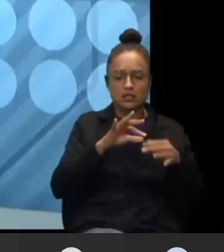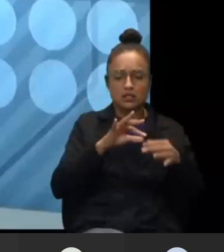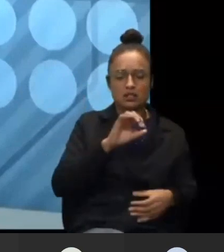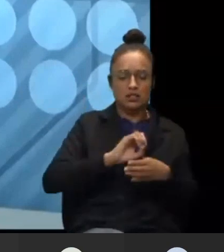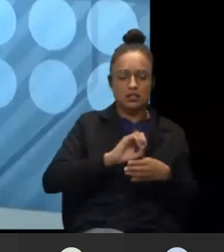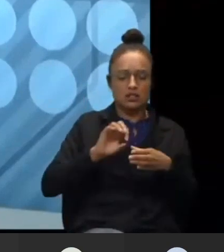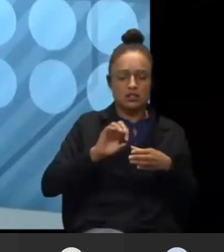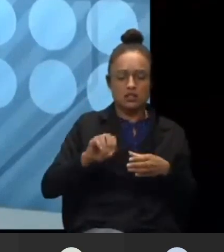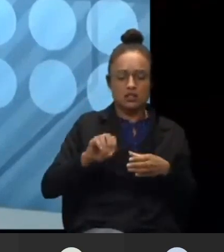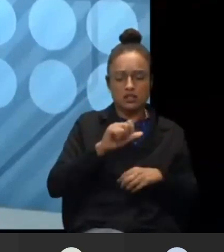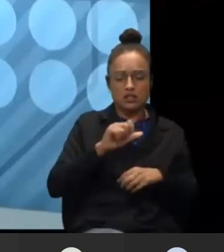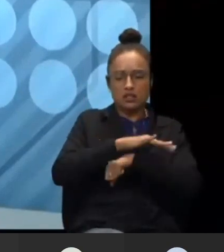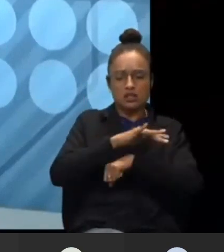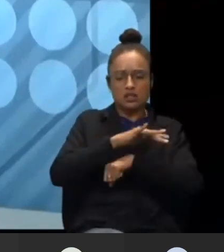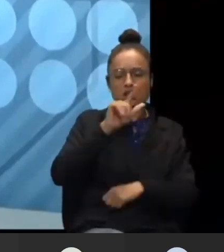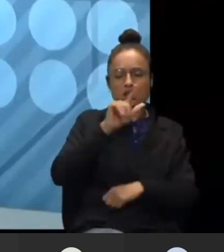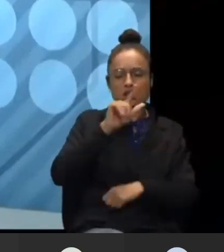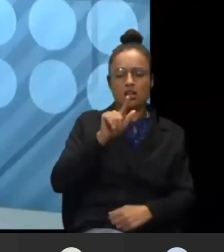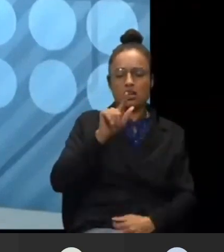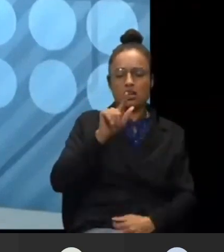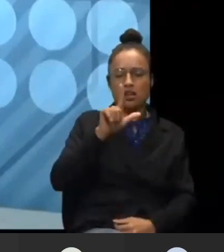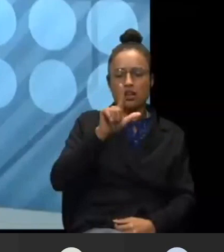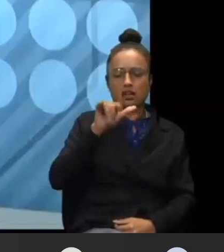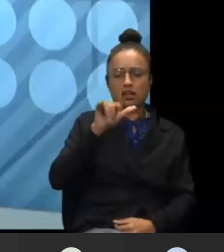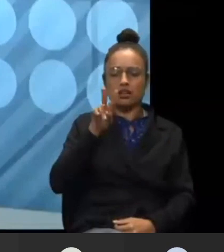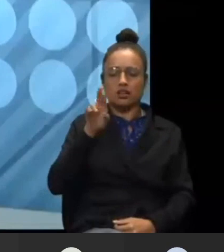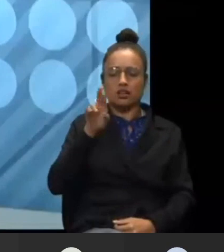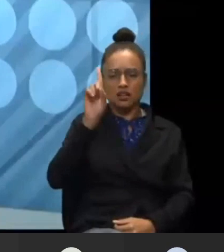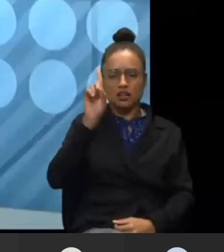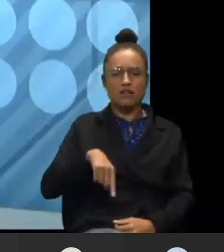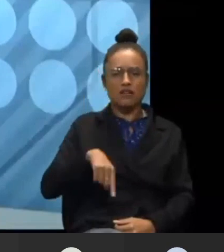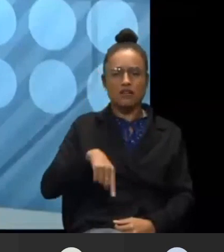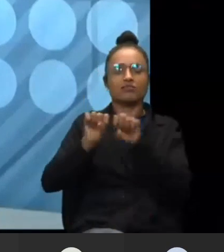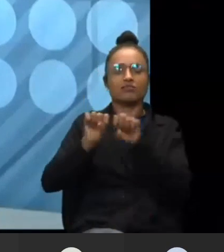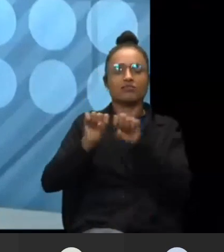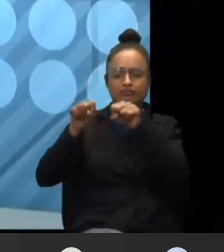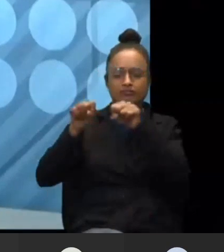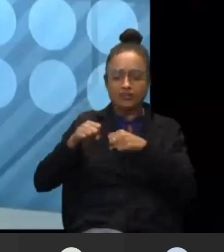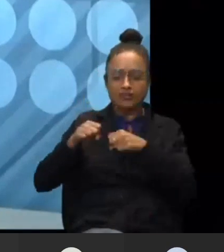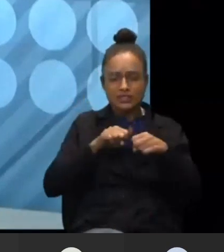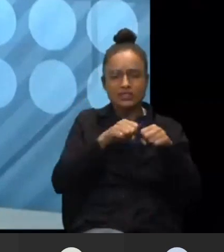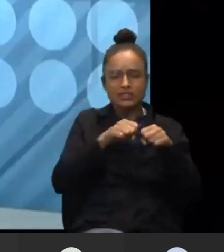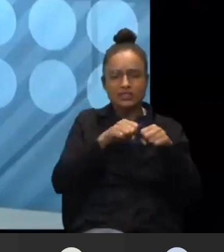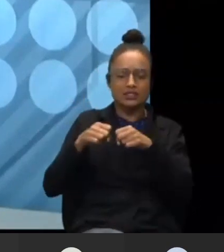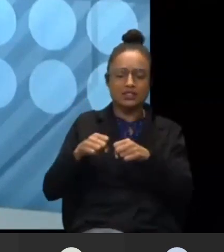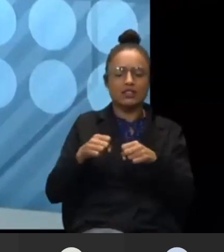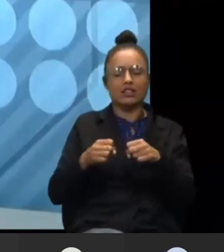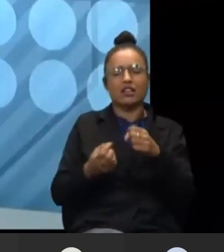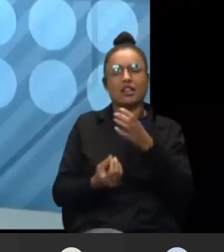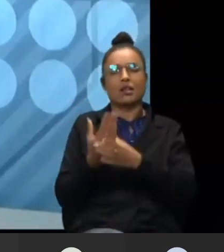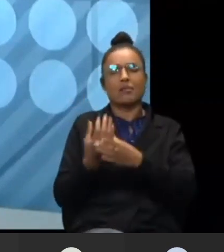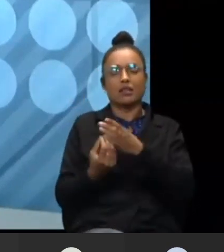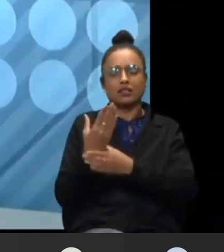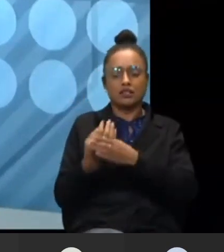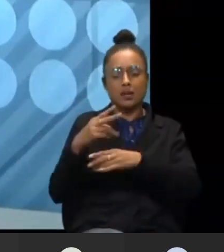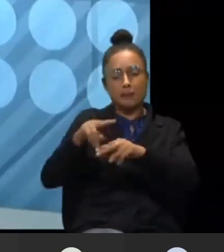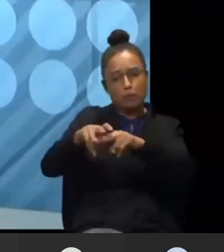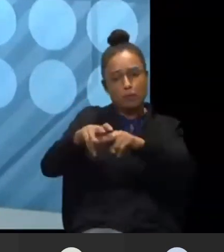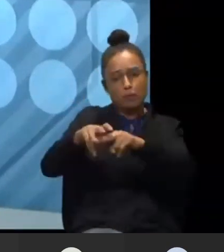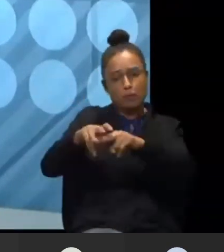livres, chama-se oxidação hidrolítica, que tem essa quebra, é a quebra do ácido graxo do glicerol e,